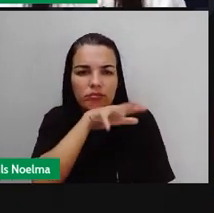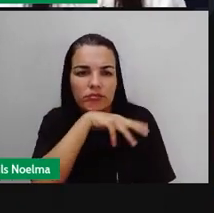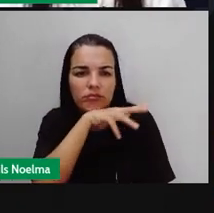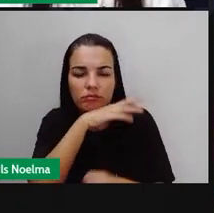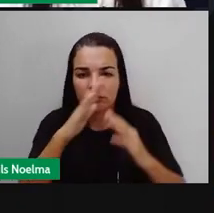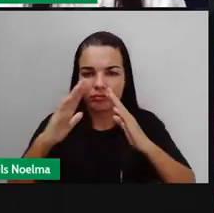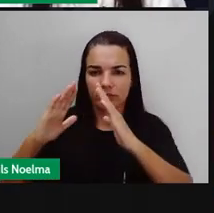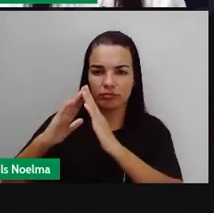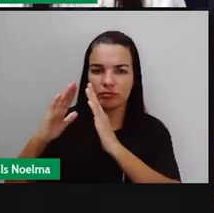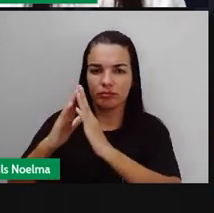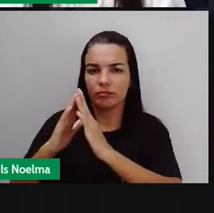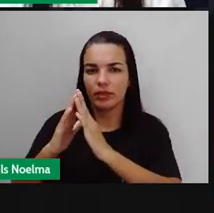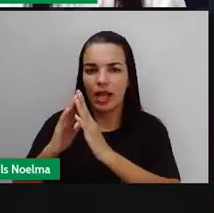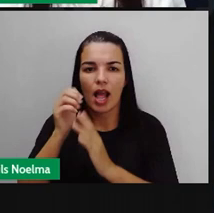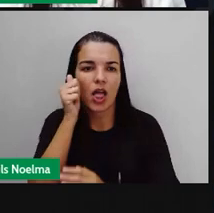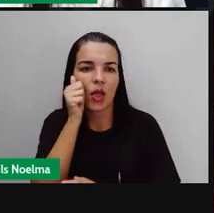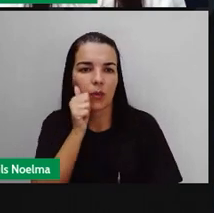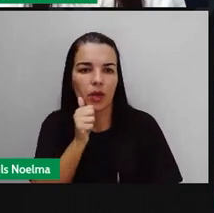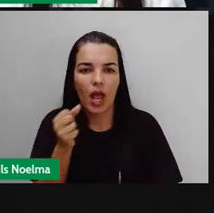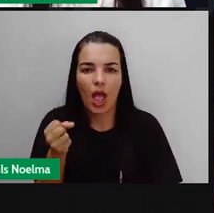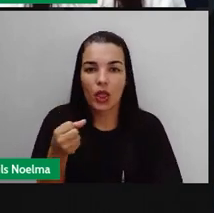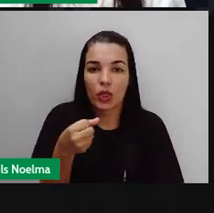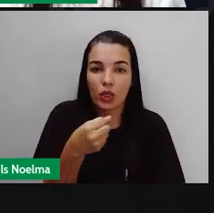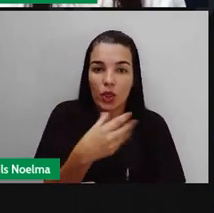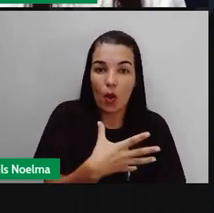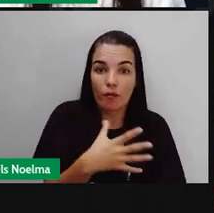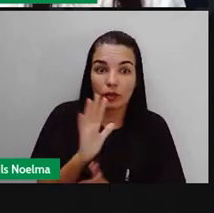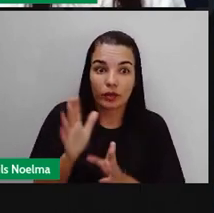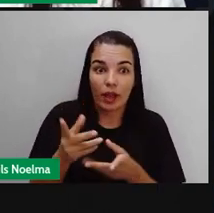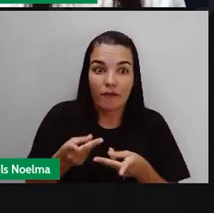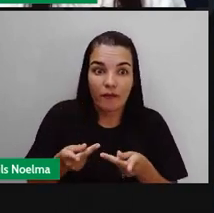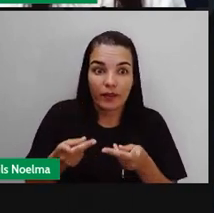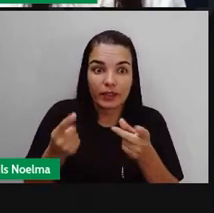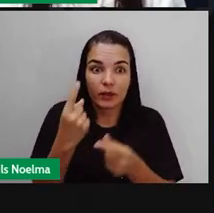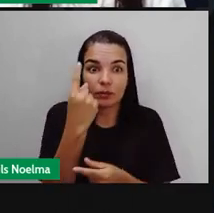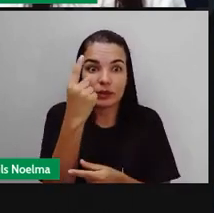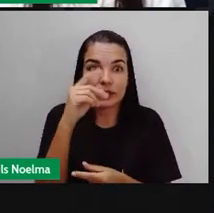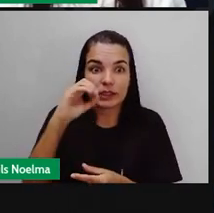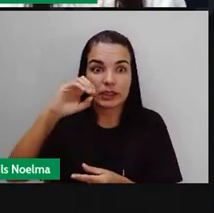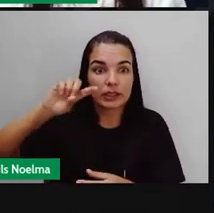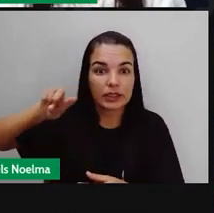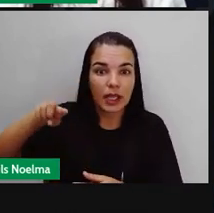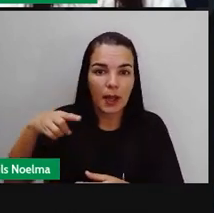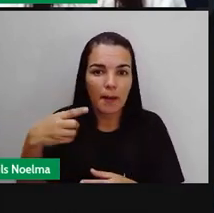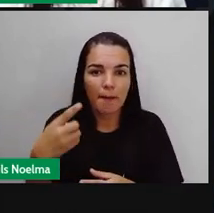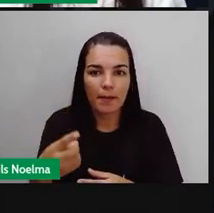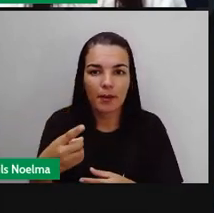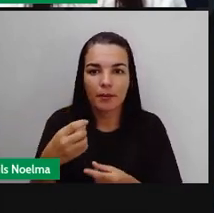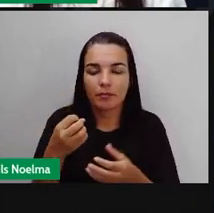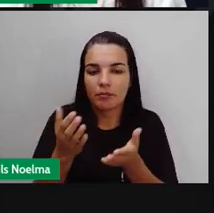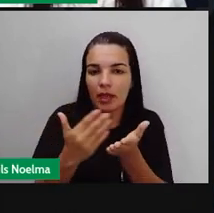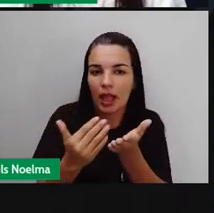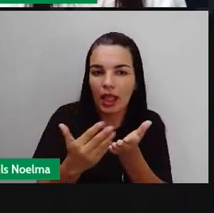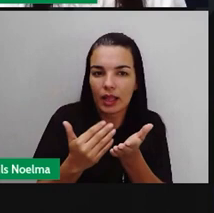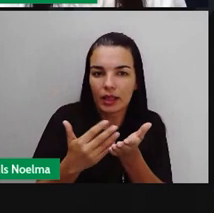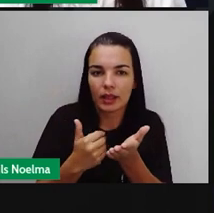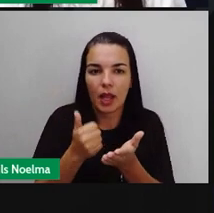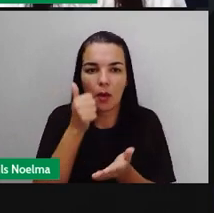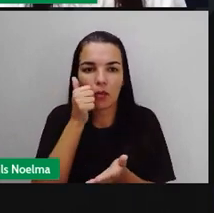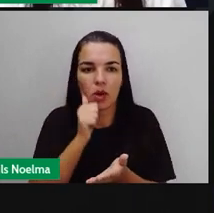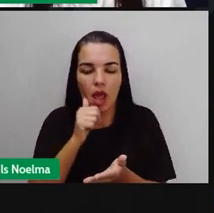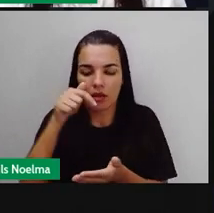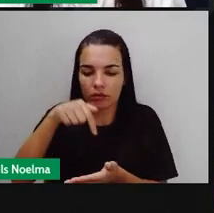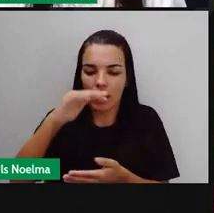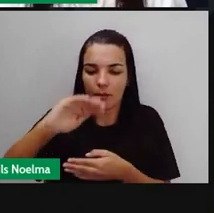Morada do Ser, A Nova Mulher, que vendeu mais de 100 mil exemplares, Mulher Daqui para Frente, O Leopardo é um